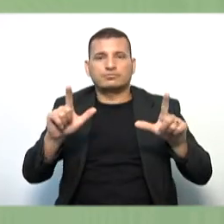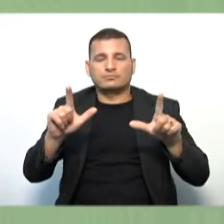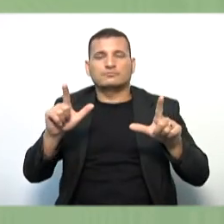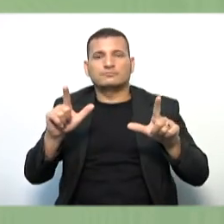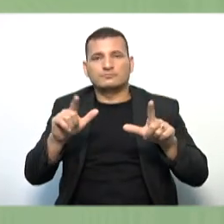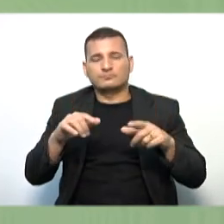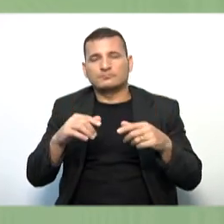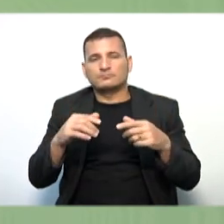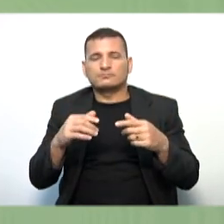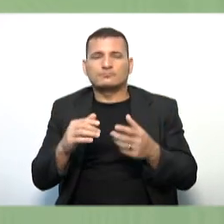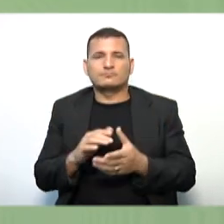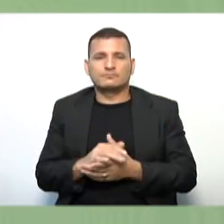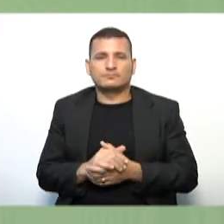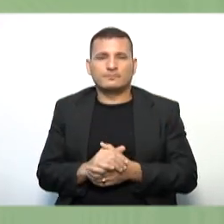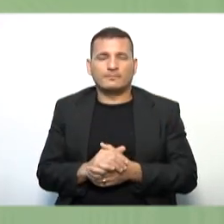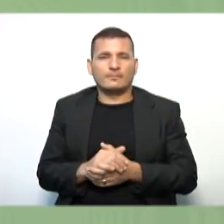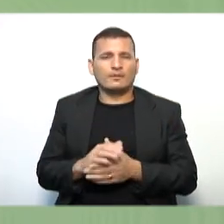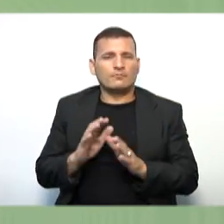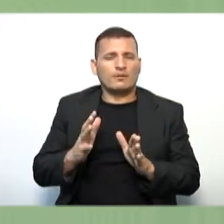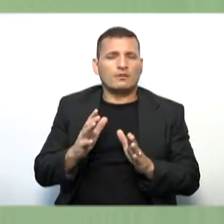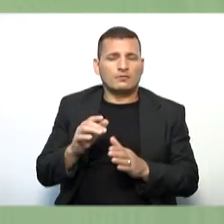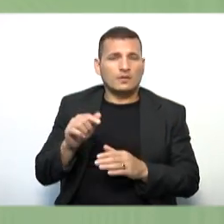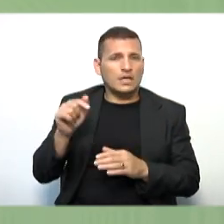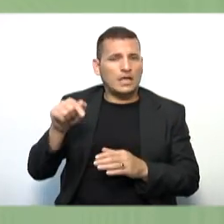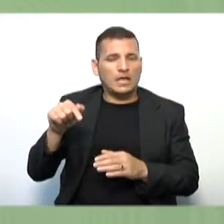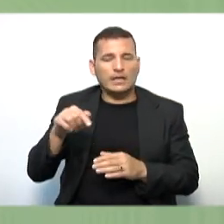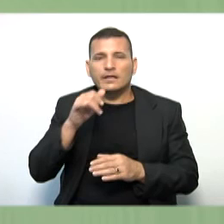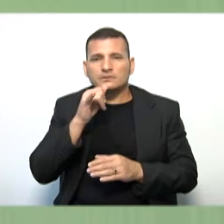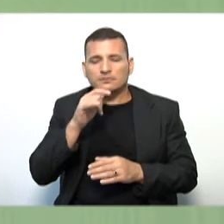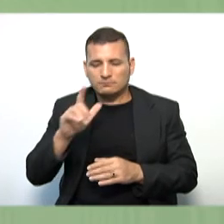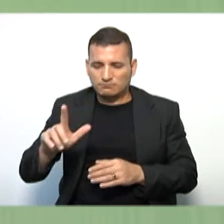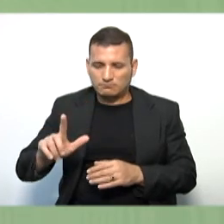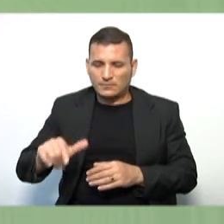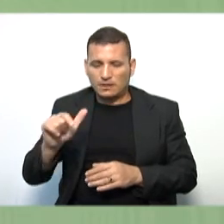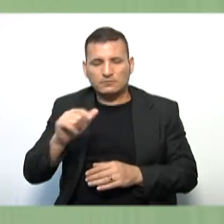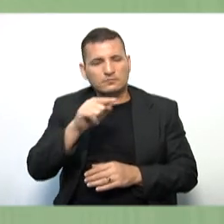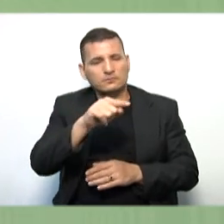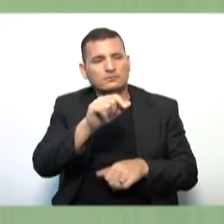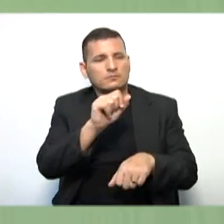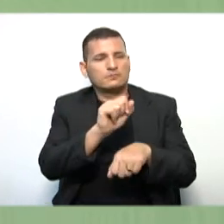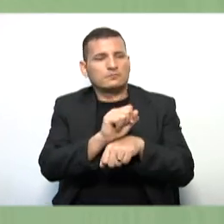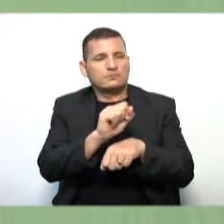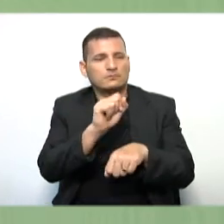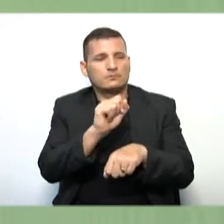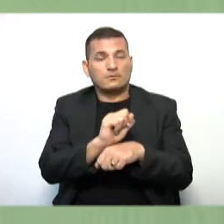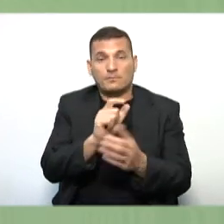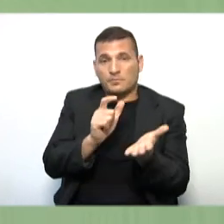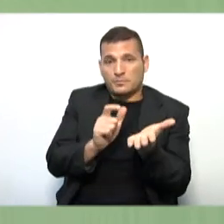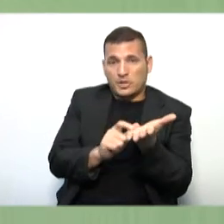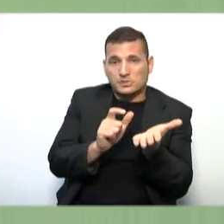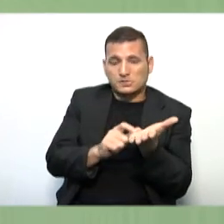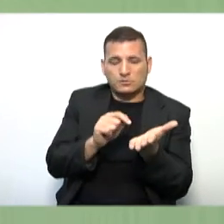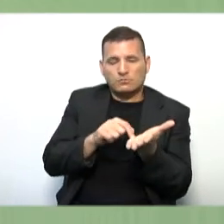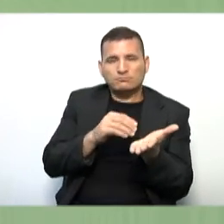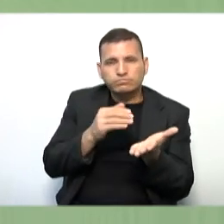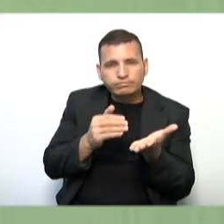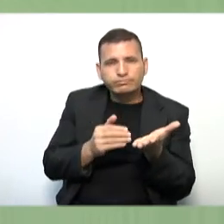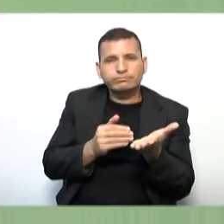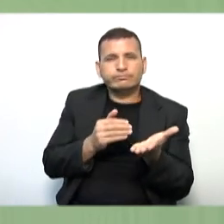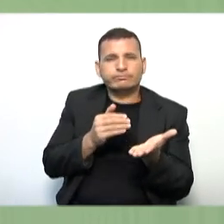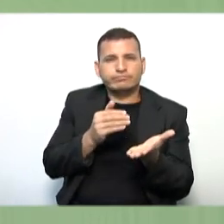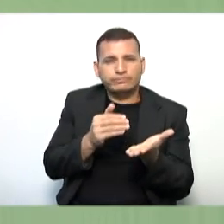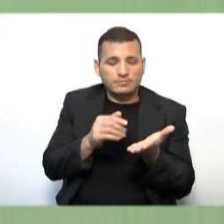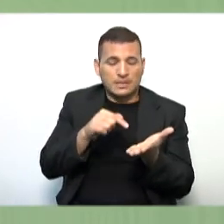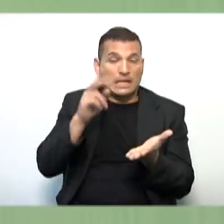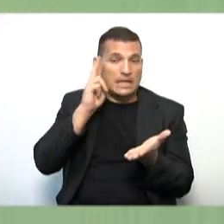assim sendo, ele não poderia ficar esperando o processador terminar de trabalhar. Lembre que o processador é muito ocupado, né? Ele